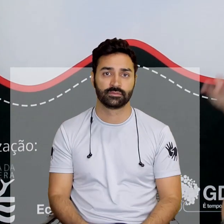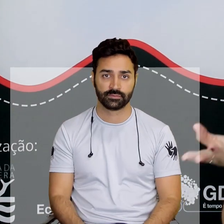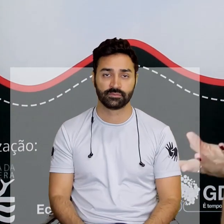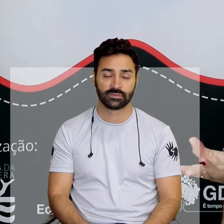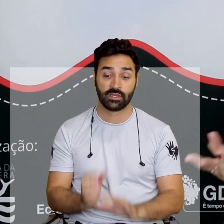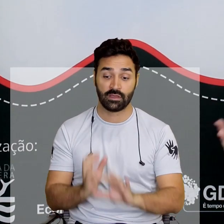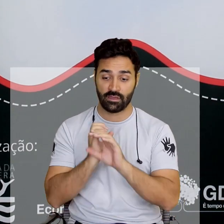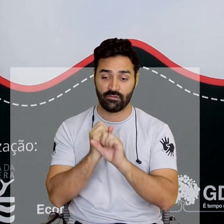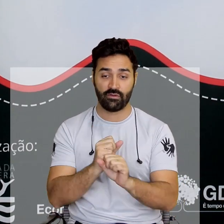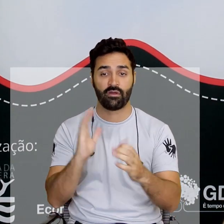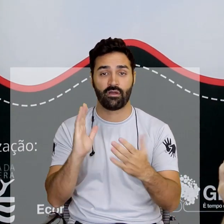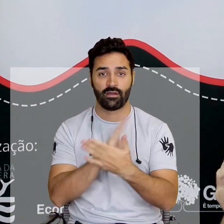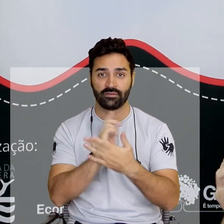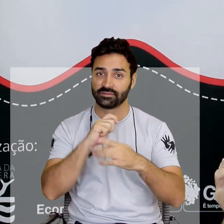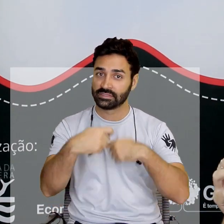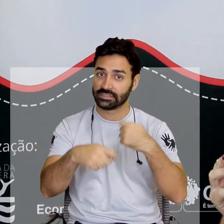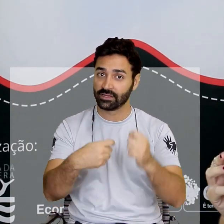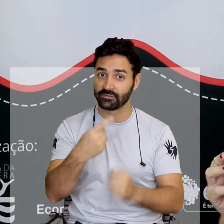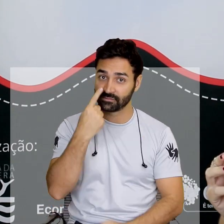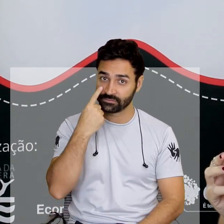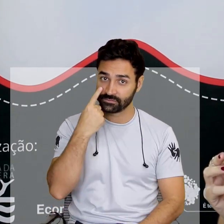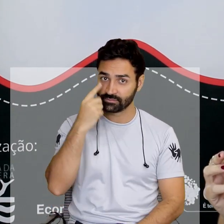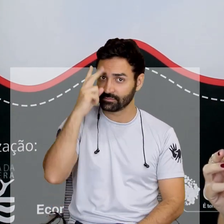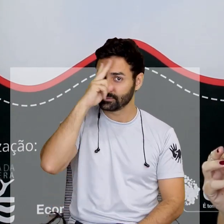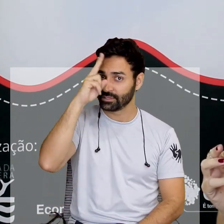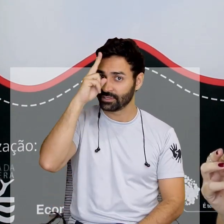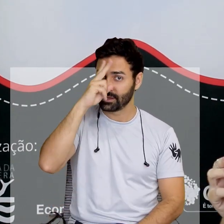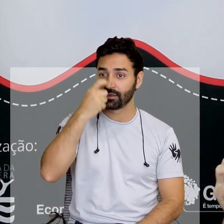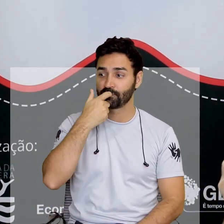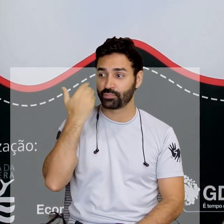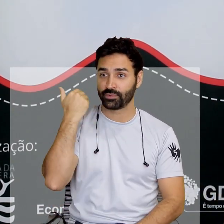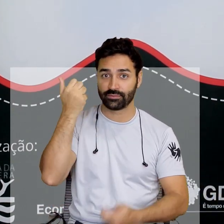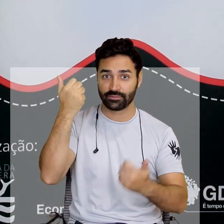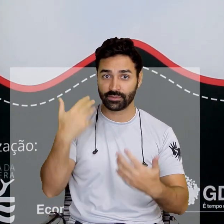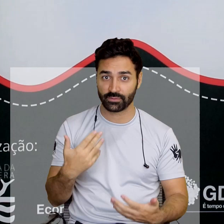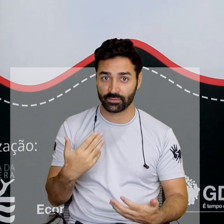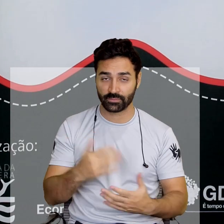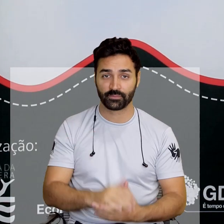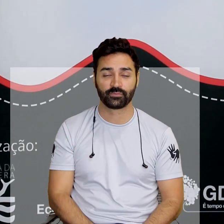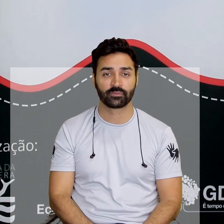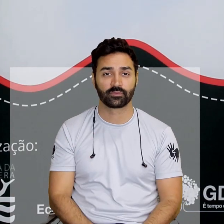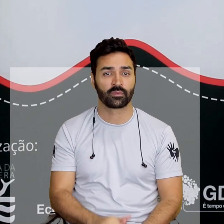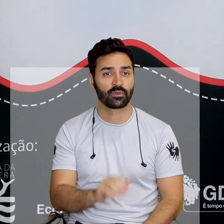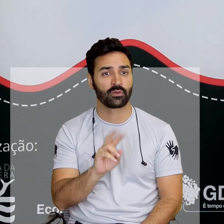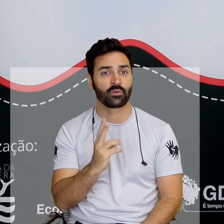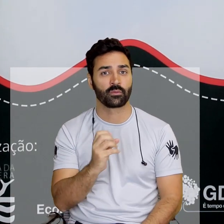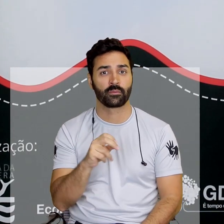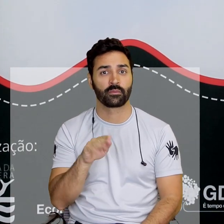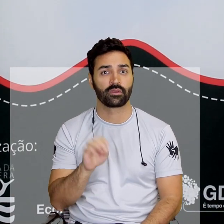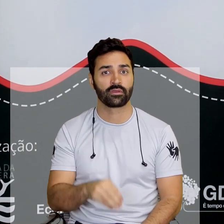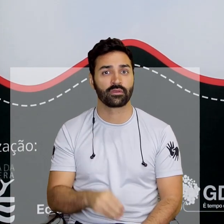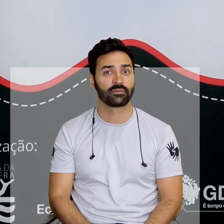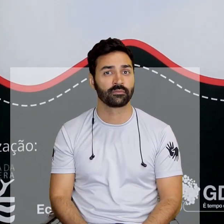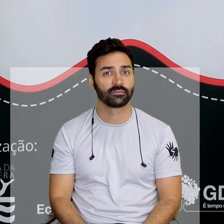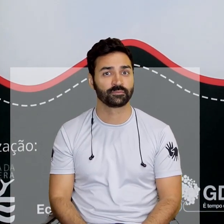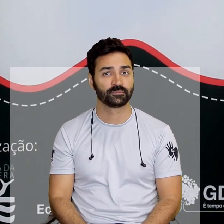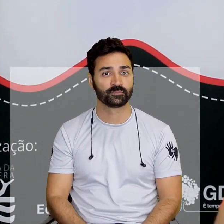Revisando alguns sinais, quero ver se vocês lembram que eu falei agorinha. Homem.